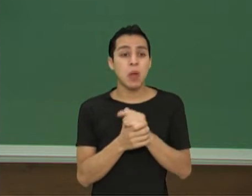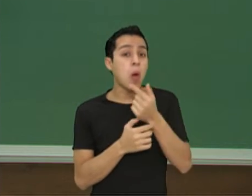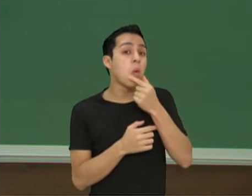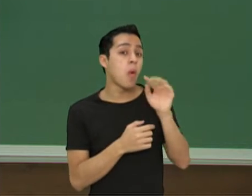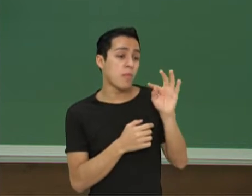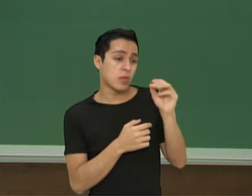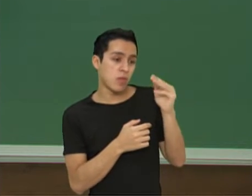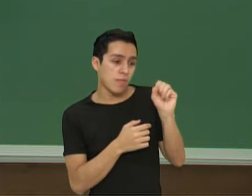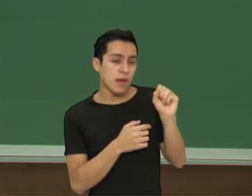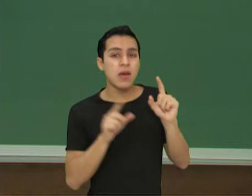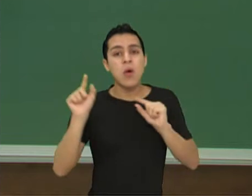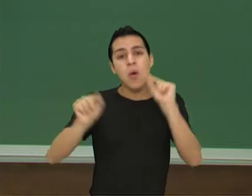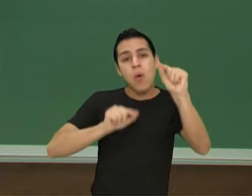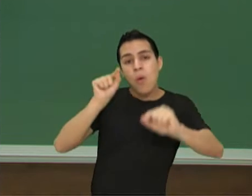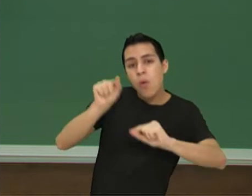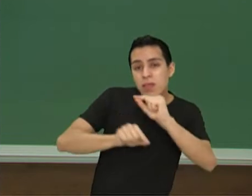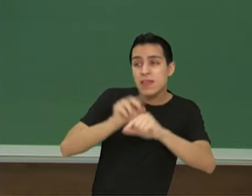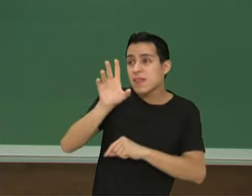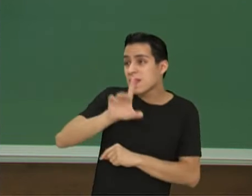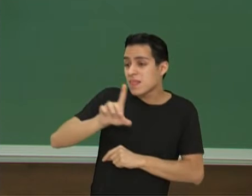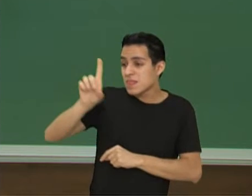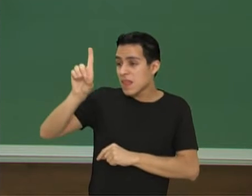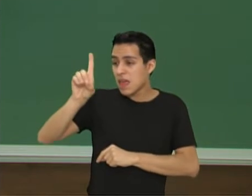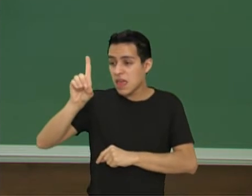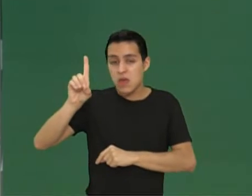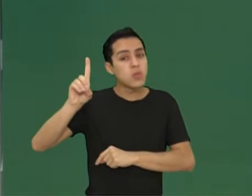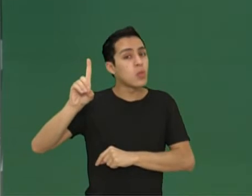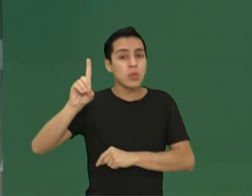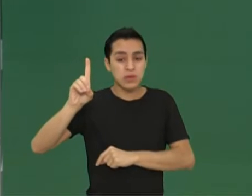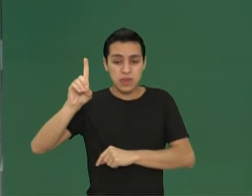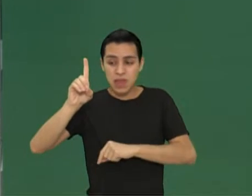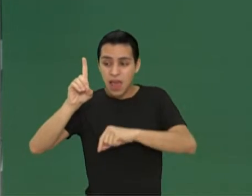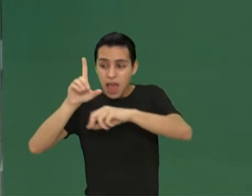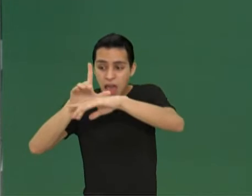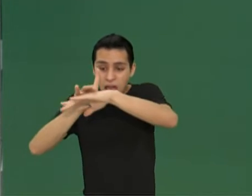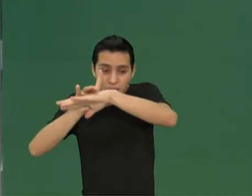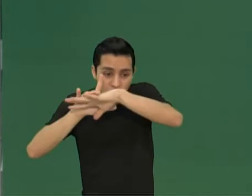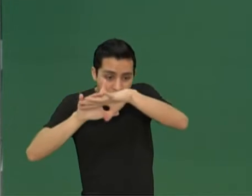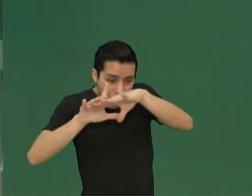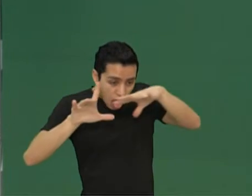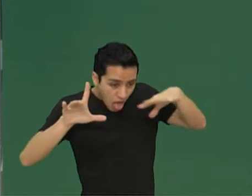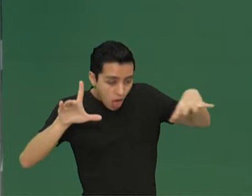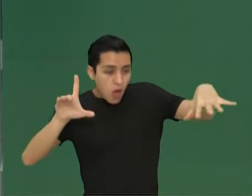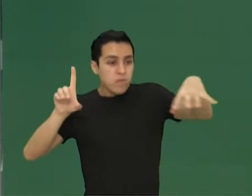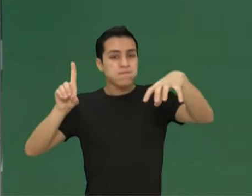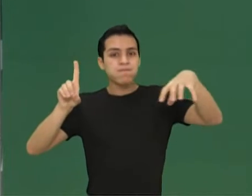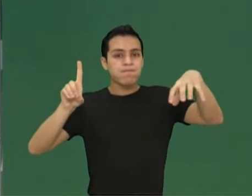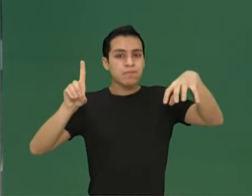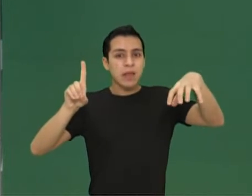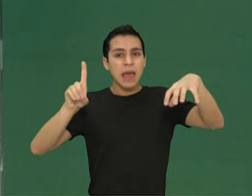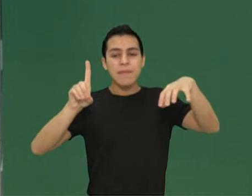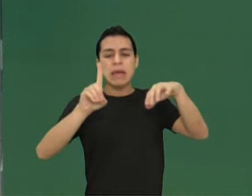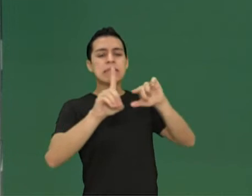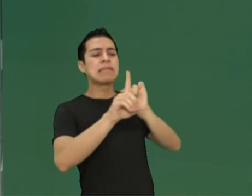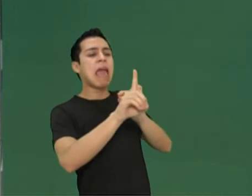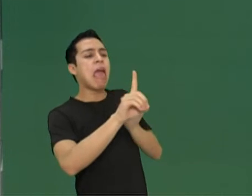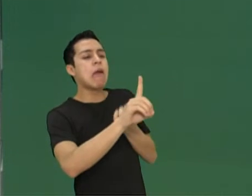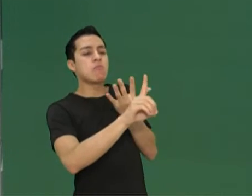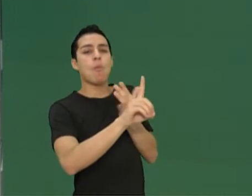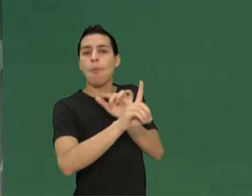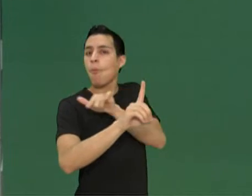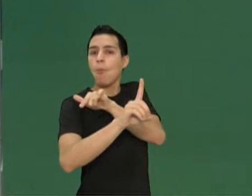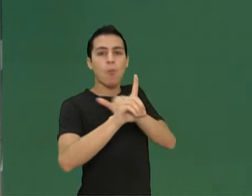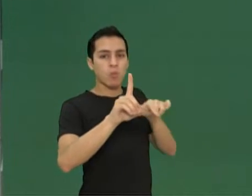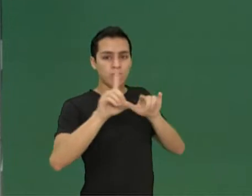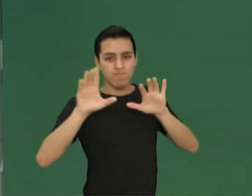Aquino, Deus vai ser aquele que causa, mas não foi causado. Pela mesma lógica do motivo anterior, Nós